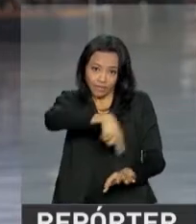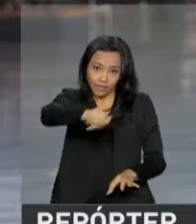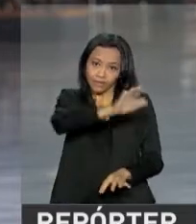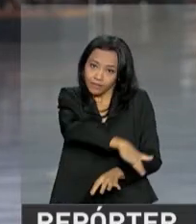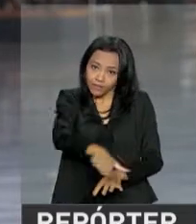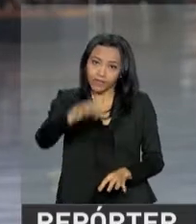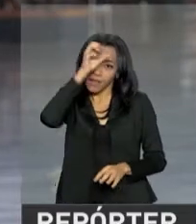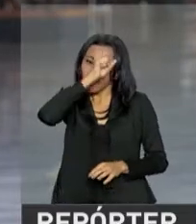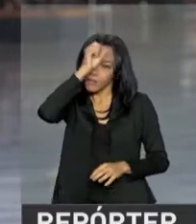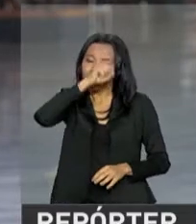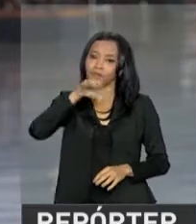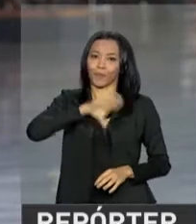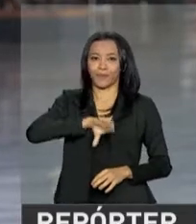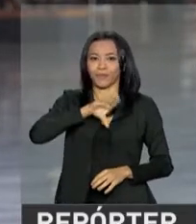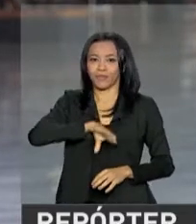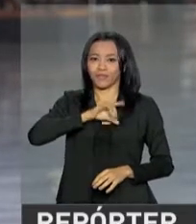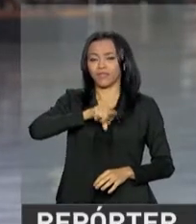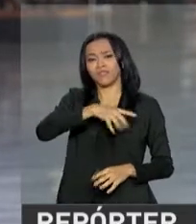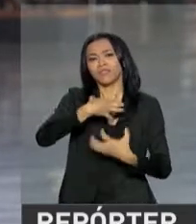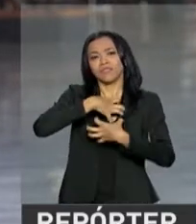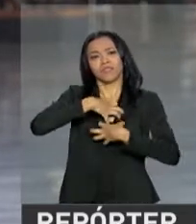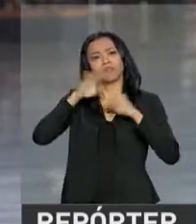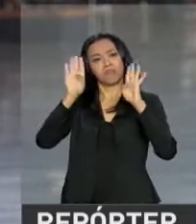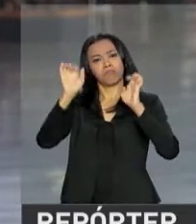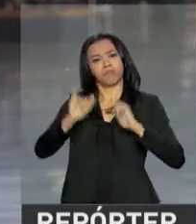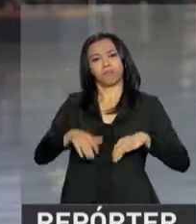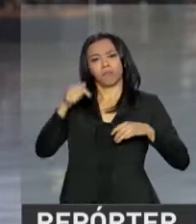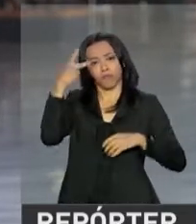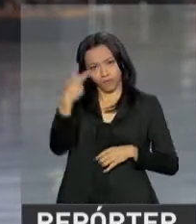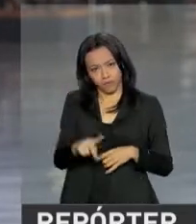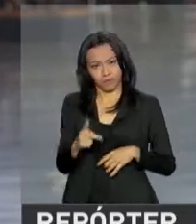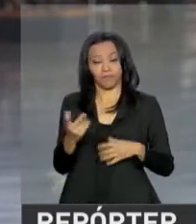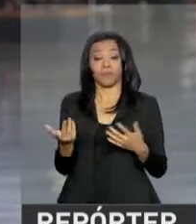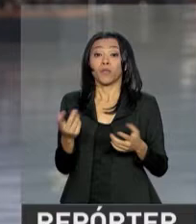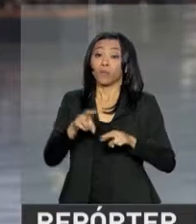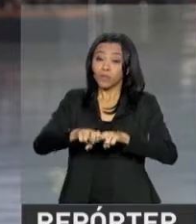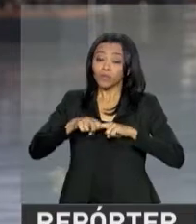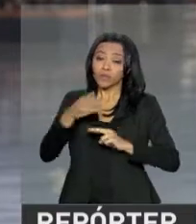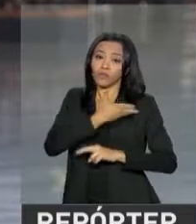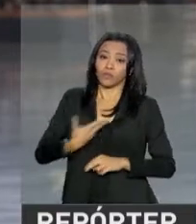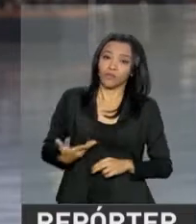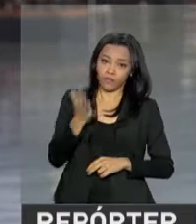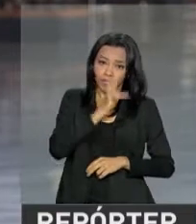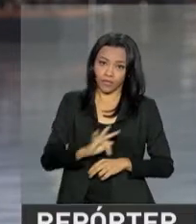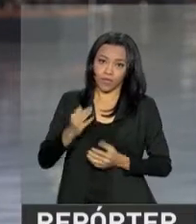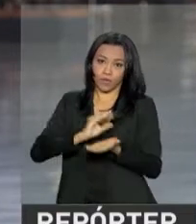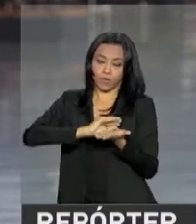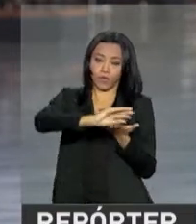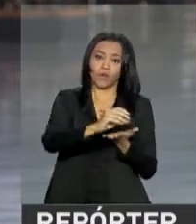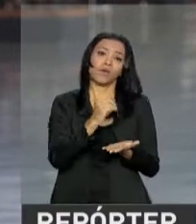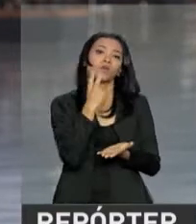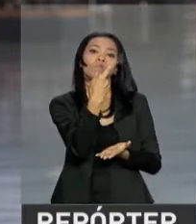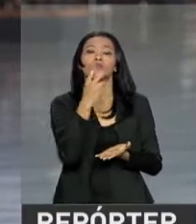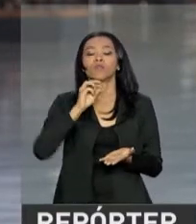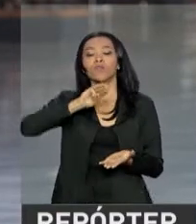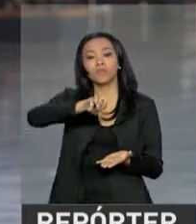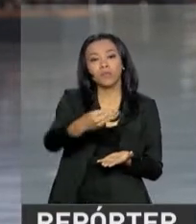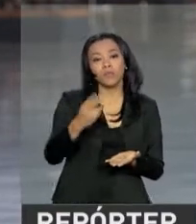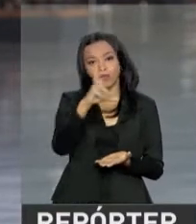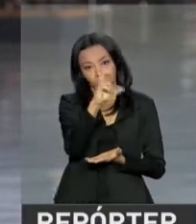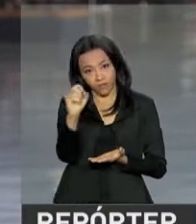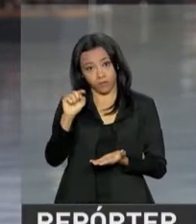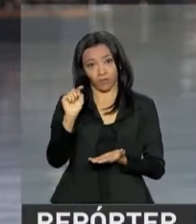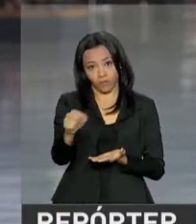e se sintam acolhidas por aqui. Para isso, o governo federal liberou R$ 2,5 milhões de reais para